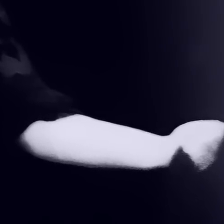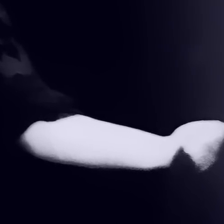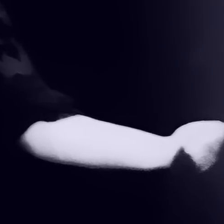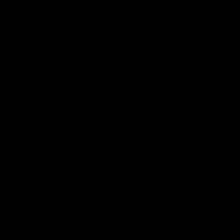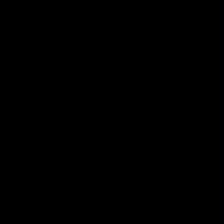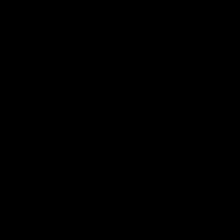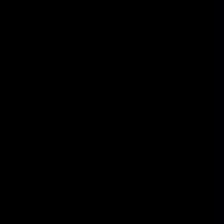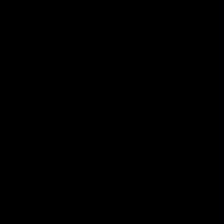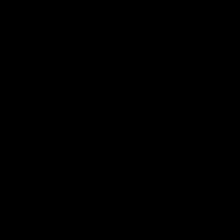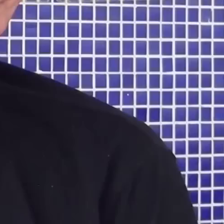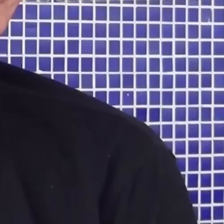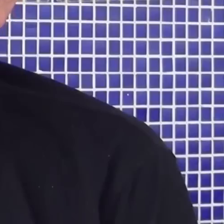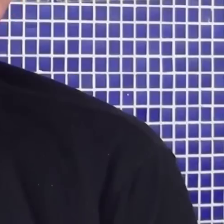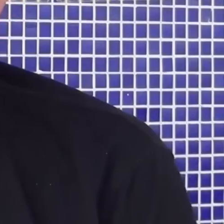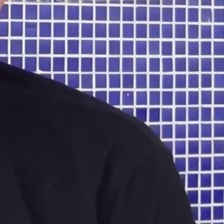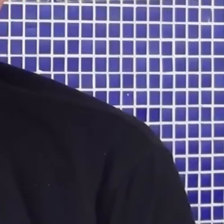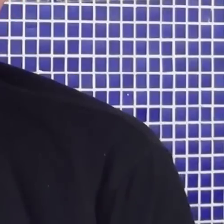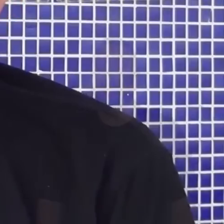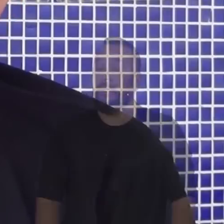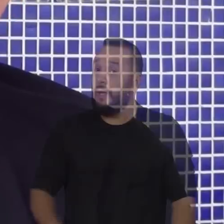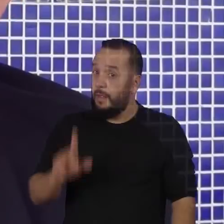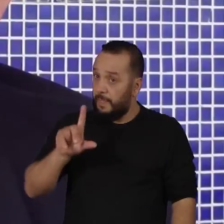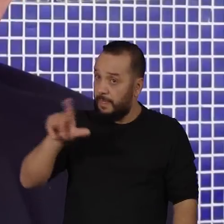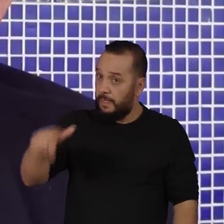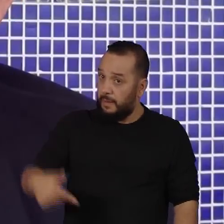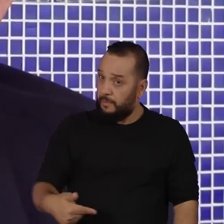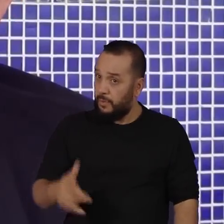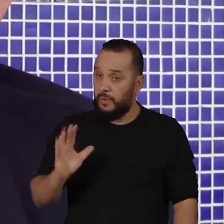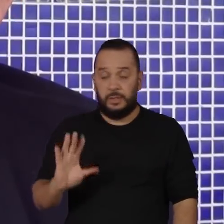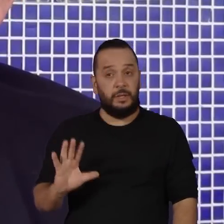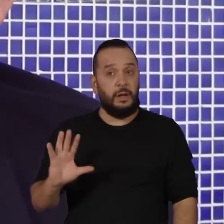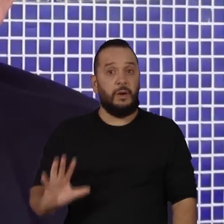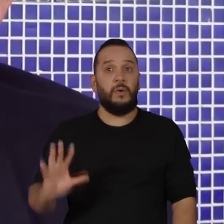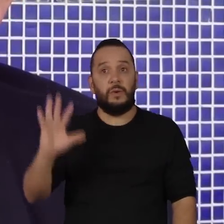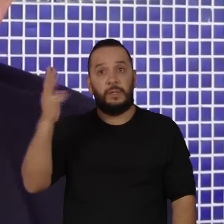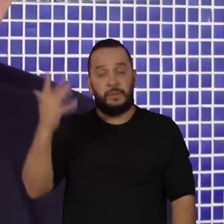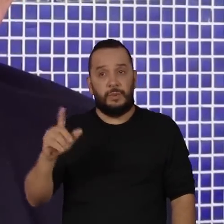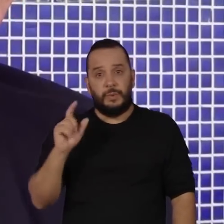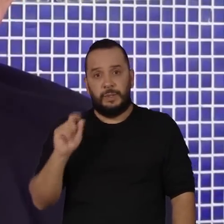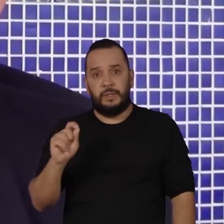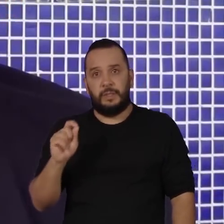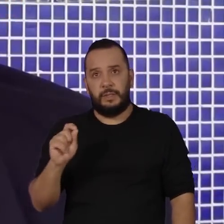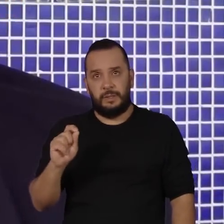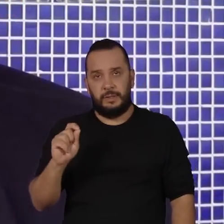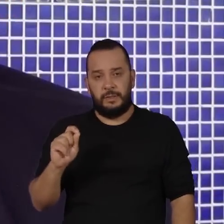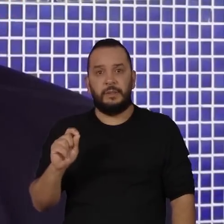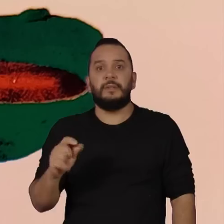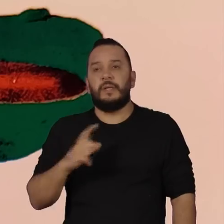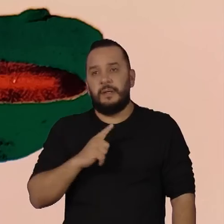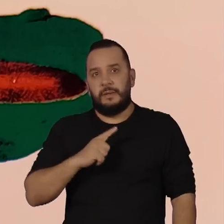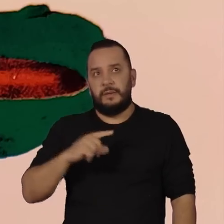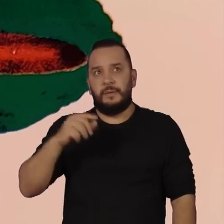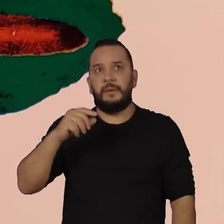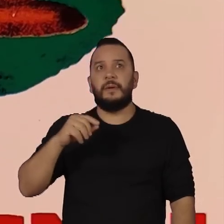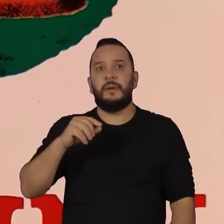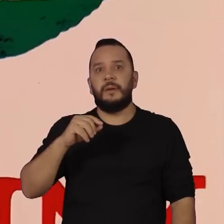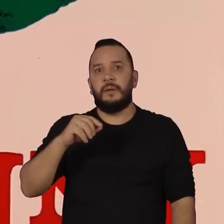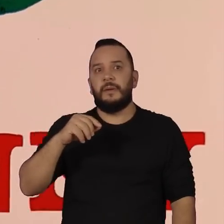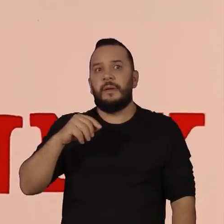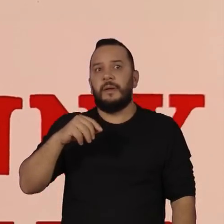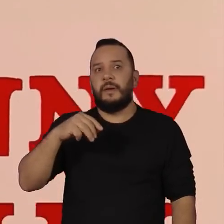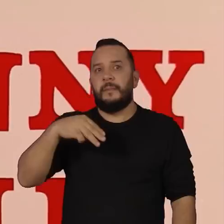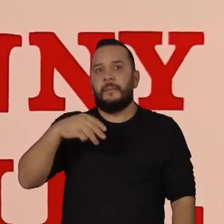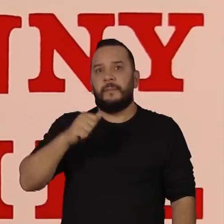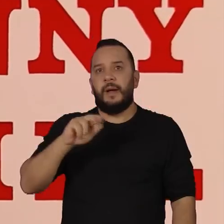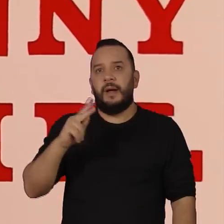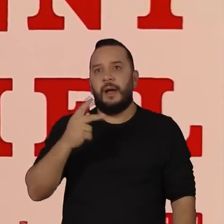daqui. Na sequência disso, nós fizemos o Mahagoni, também do Brecht do Kurt